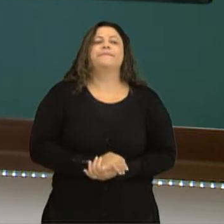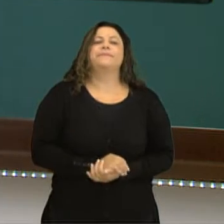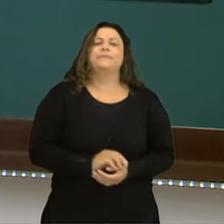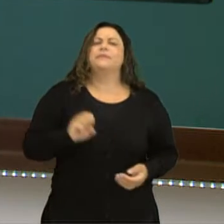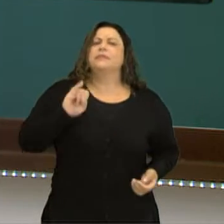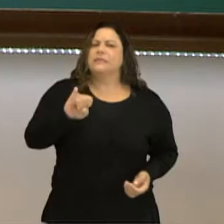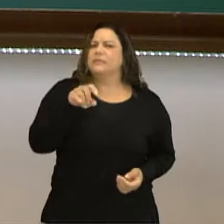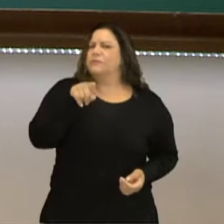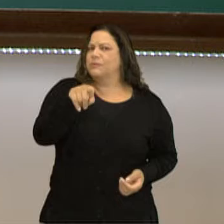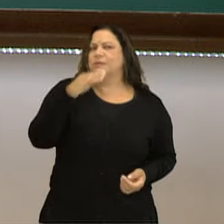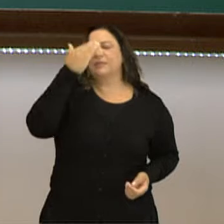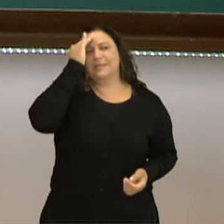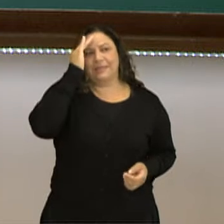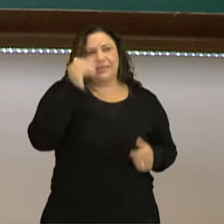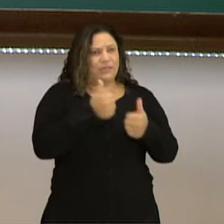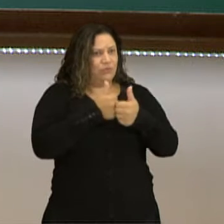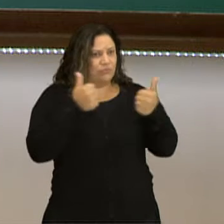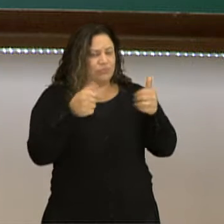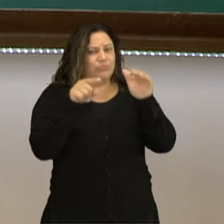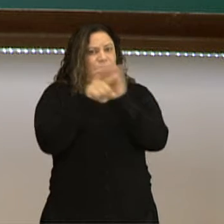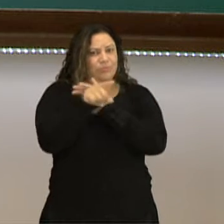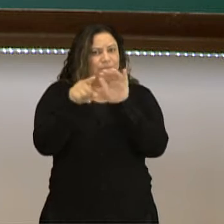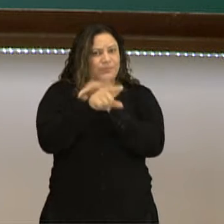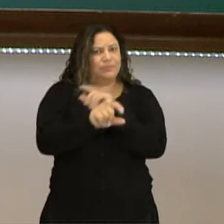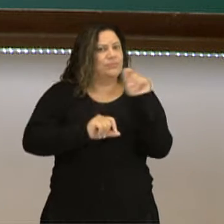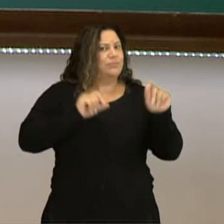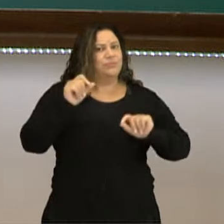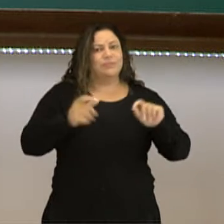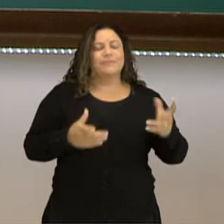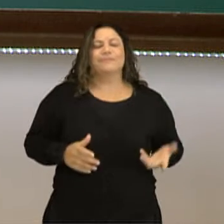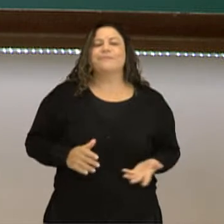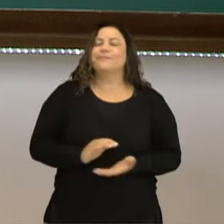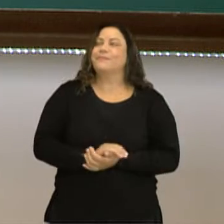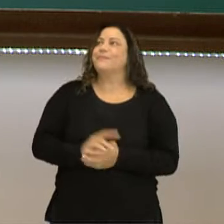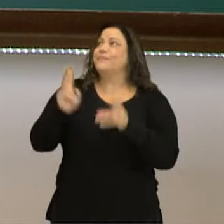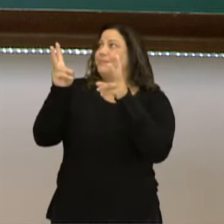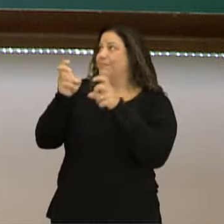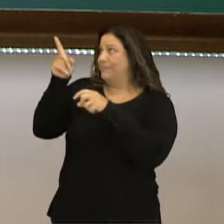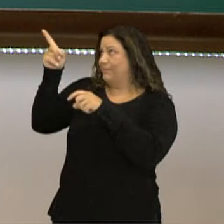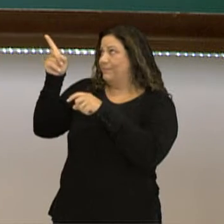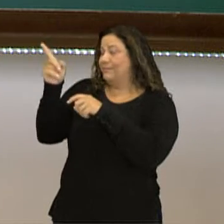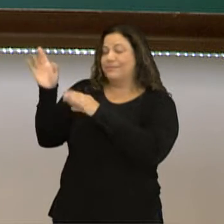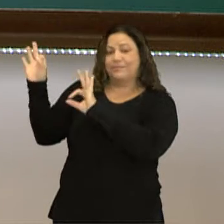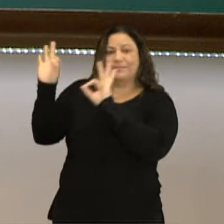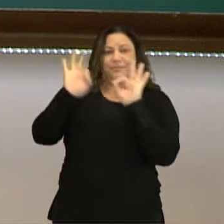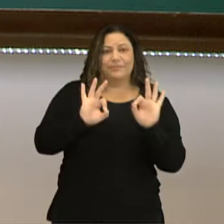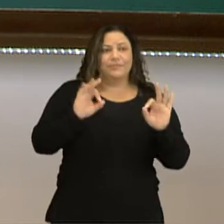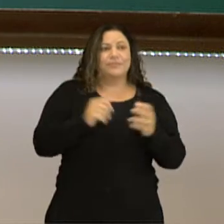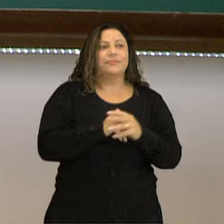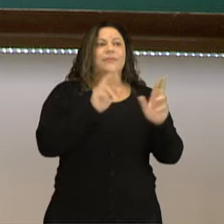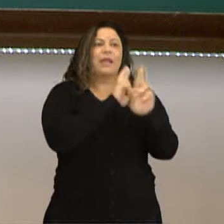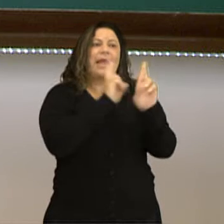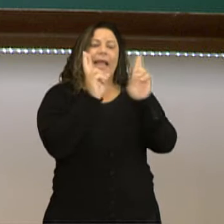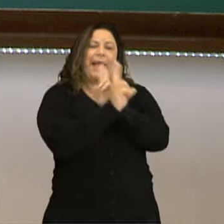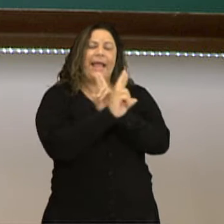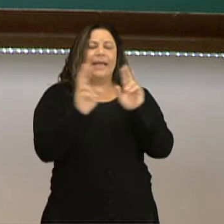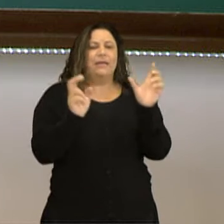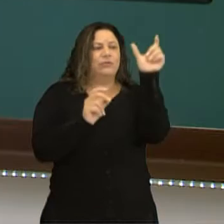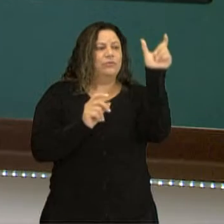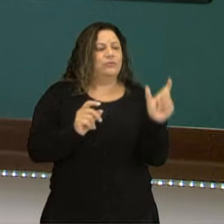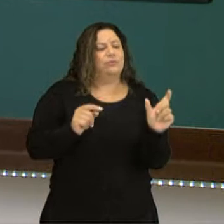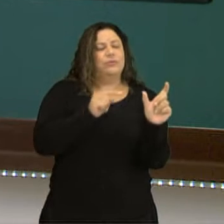compreendeu isso, agora eu vou trazer aqui um quiz para você. Olha só esse quiz. Ele fala o seguinte: relacione a coluna